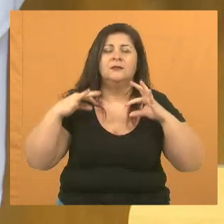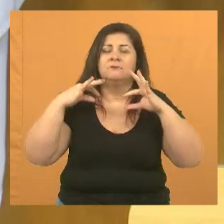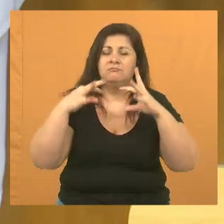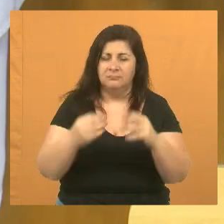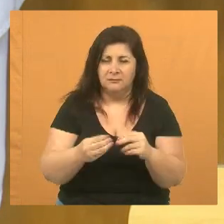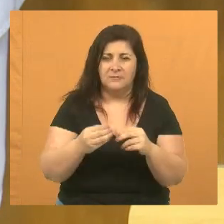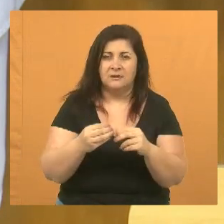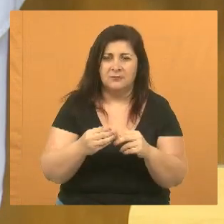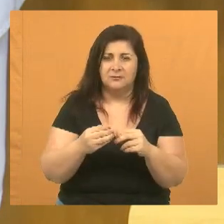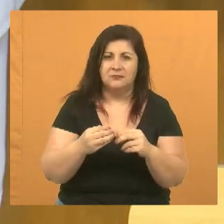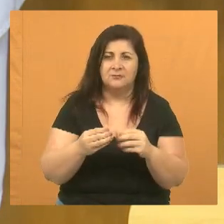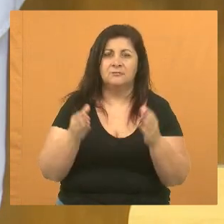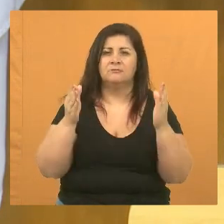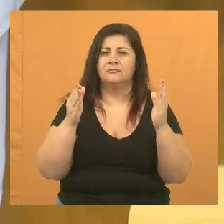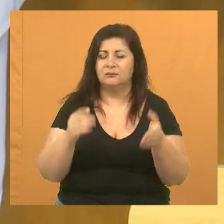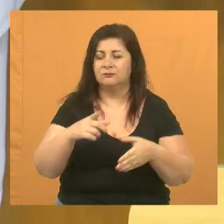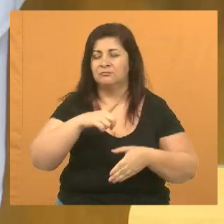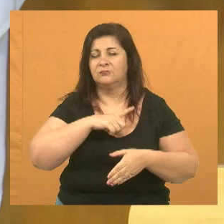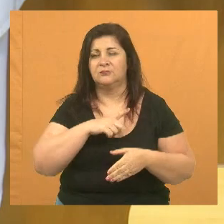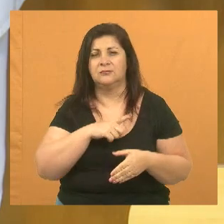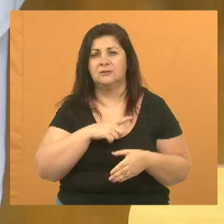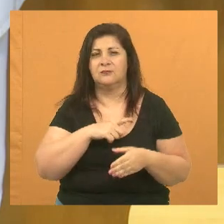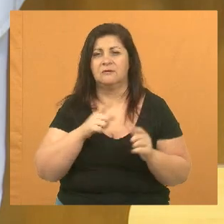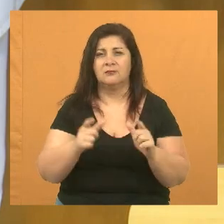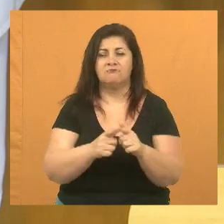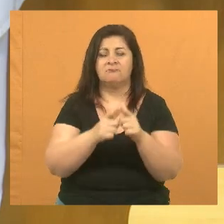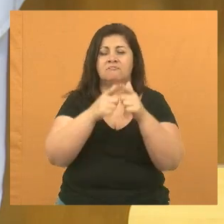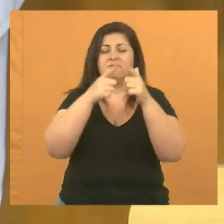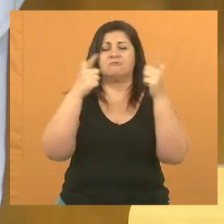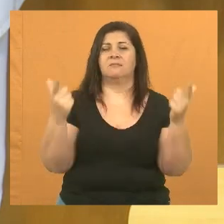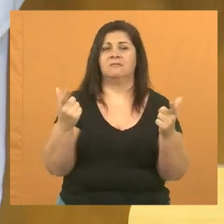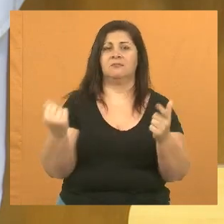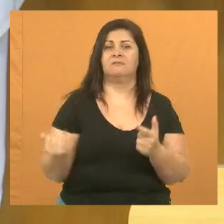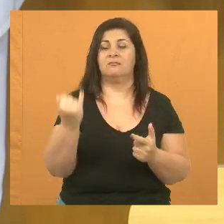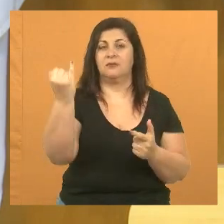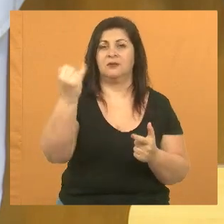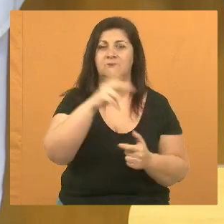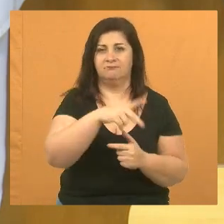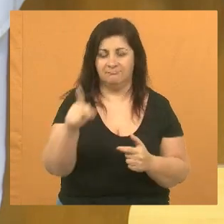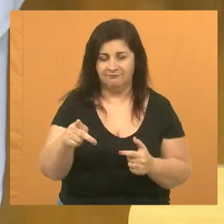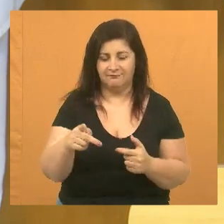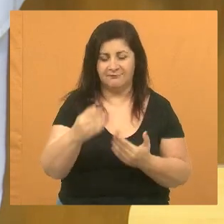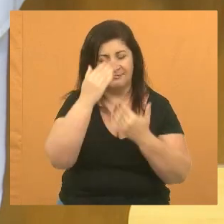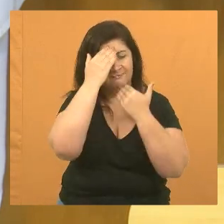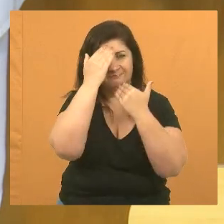um dia tiveram a grandiosidade de serem e são ainda professores. Muito obrigada.